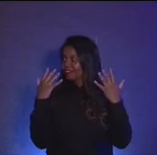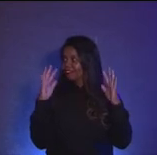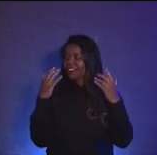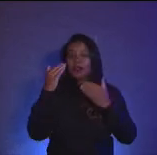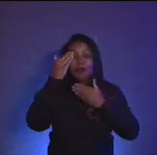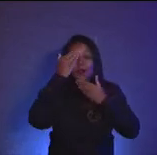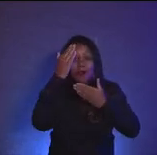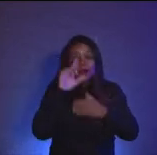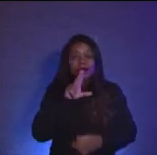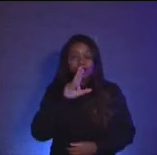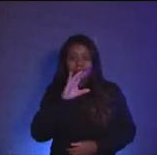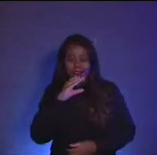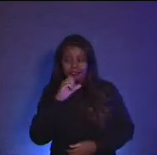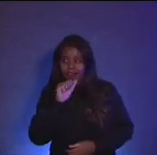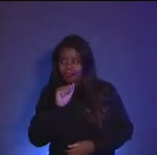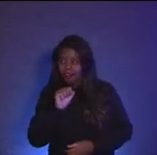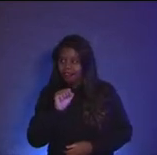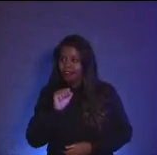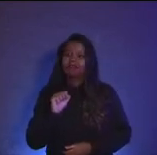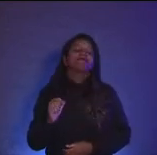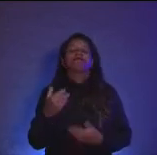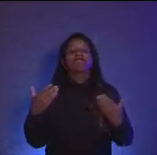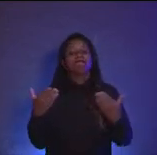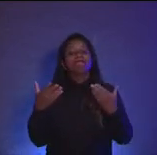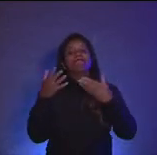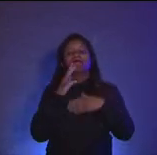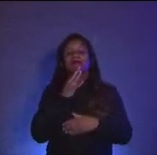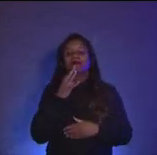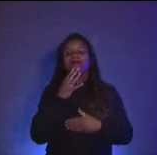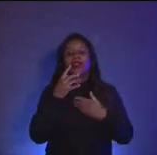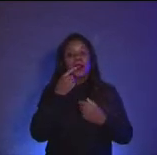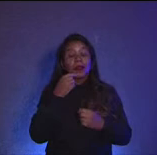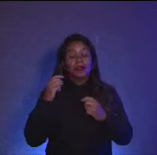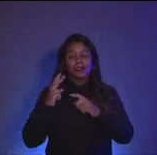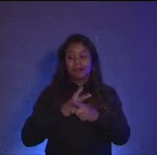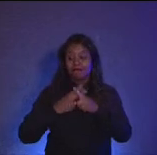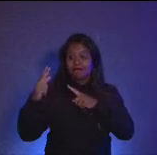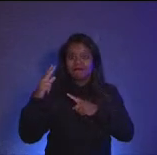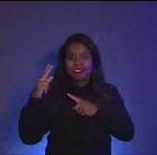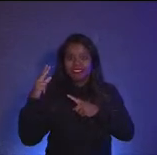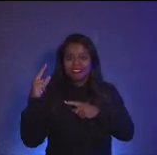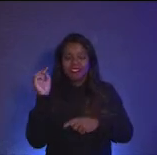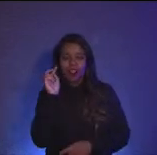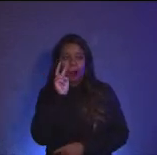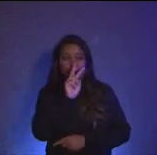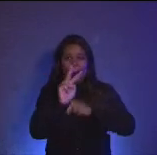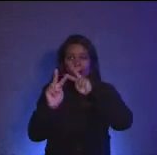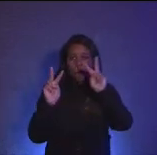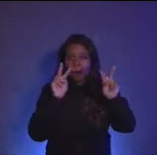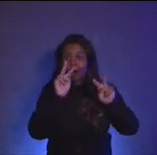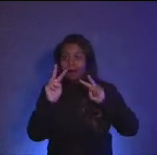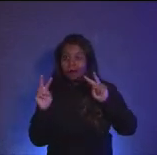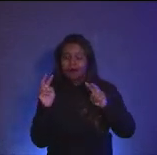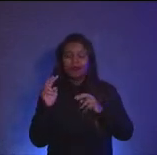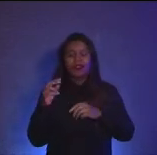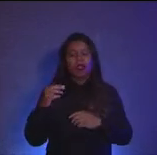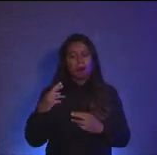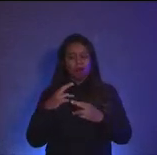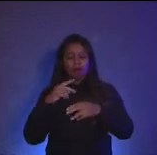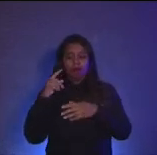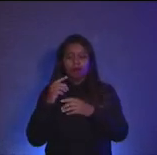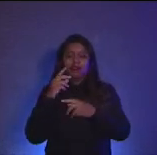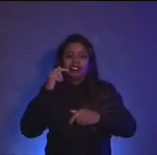Obrigada, Lucas. Bom, a gente vai conhecer agora o nosso vencedor da categoria Visualização. E, segundo os jurados, a disputa foi